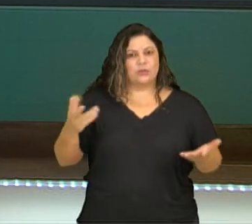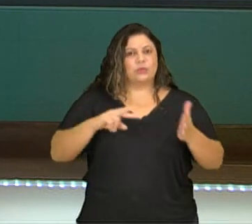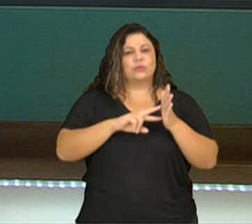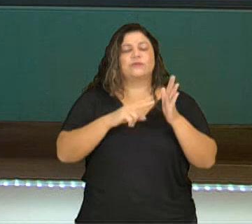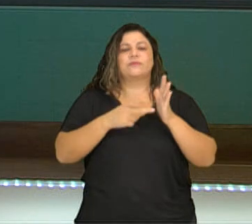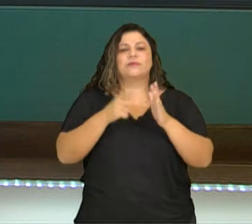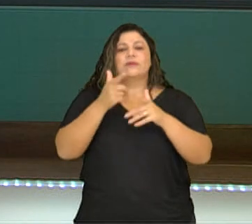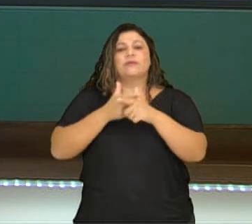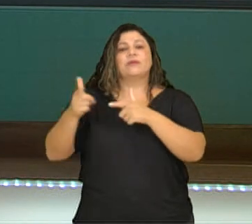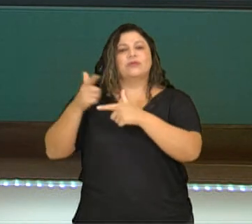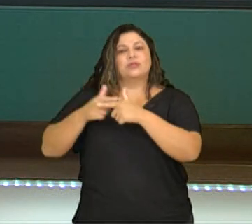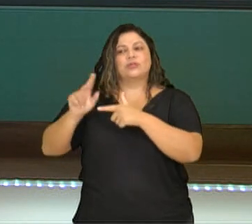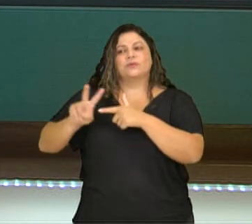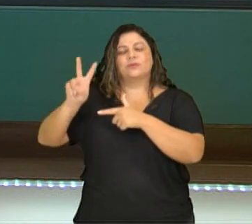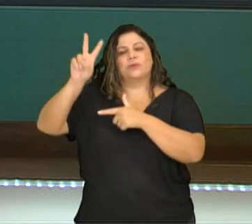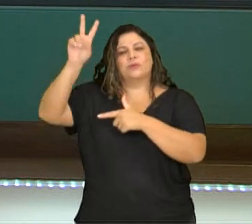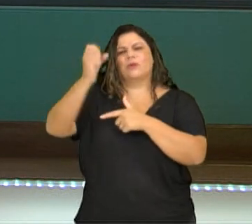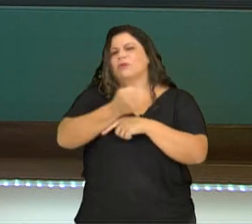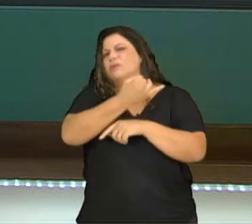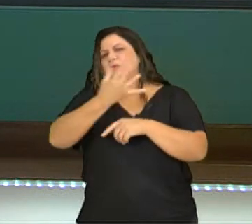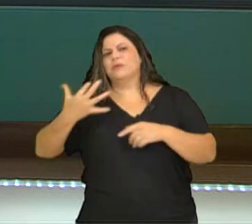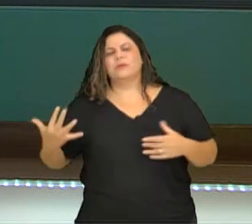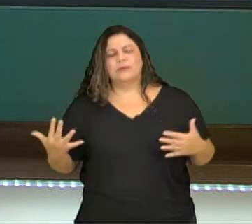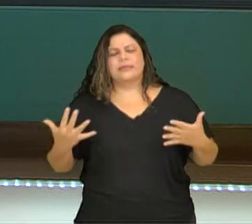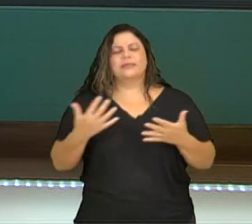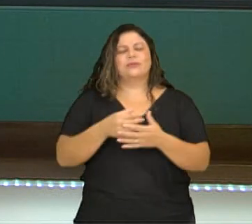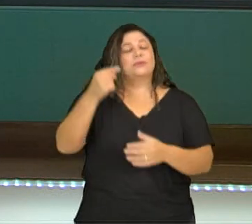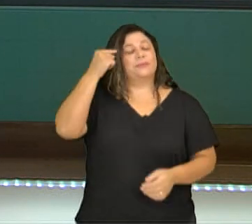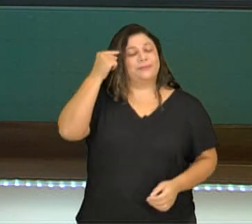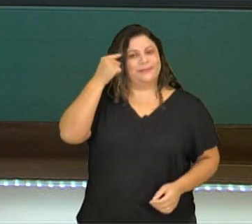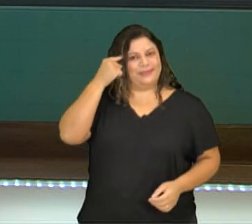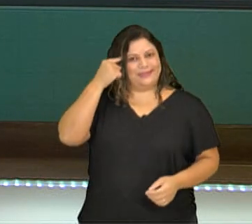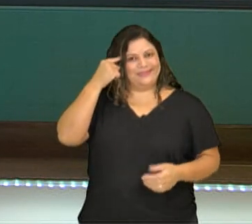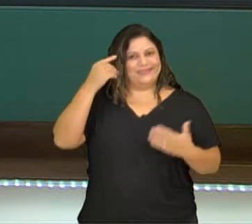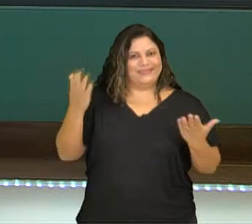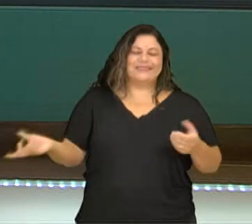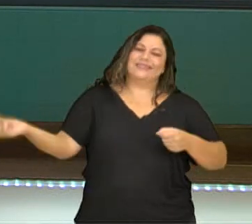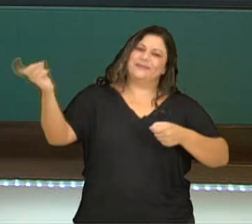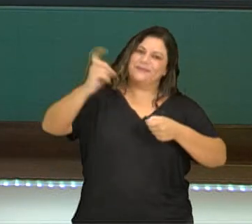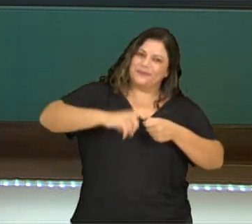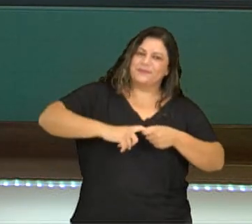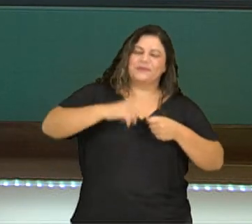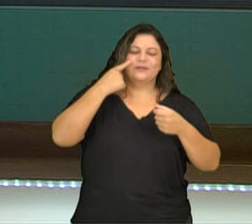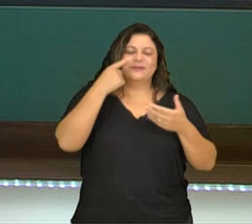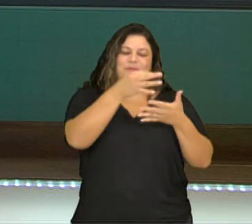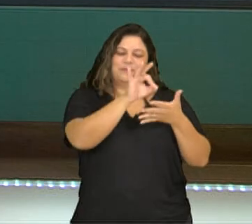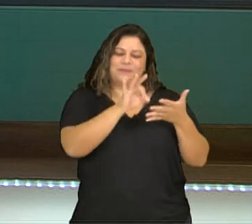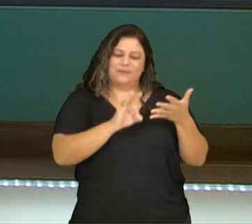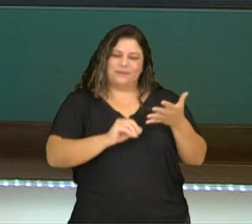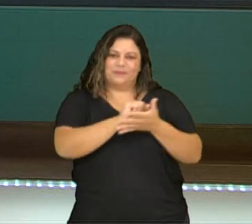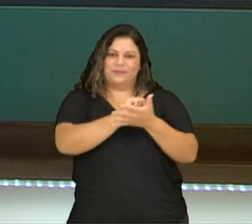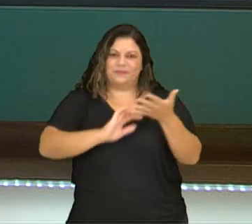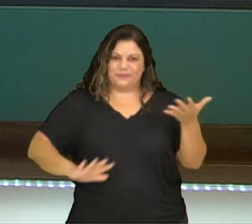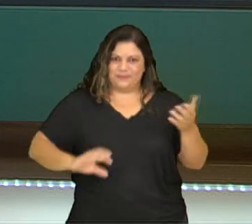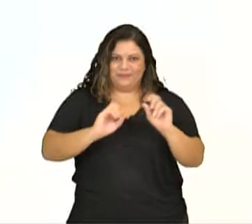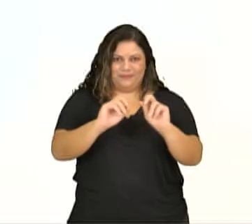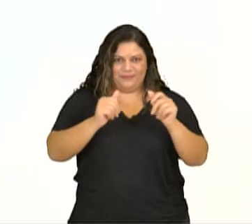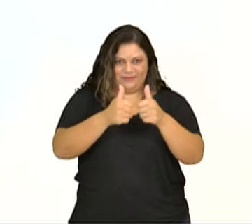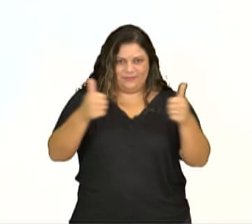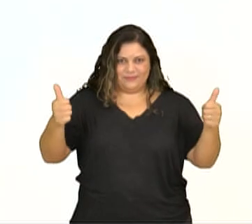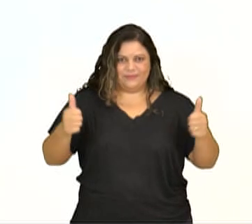vou dividir um valor por quanto? Pense aí um pouquinho. Já voltamos para corrigir esse exercício, ok?